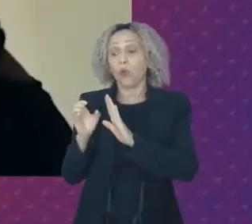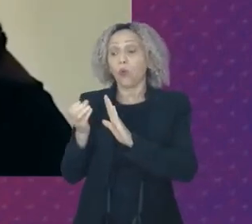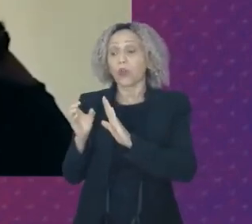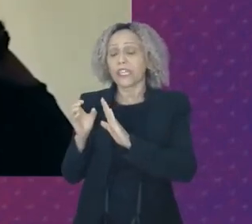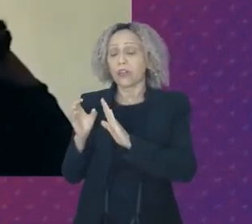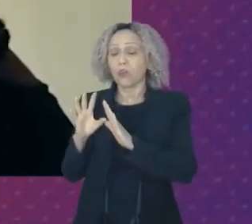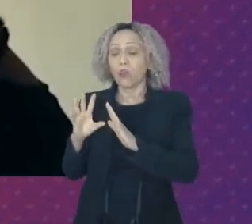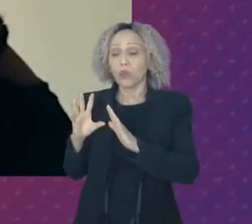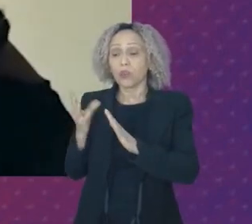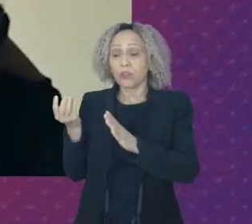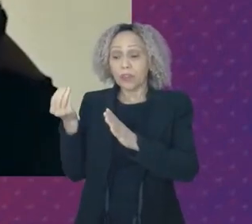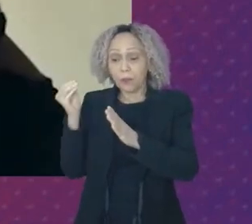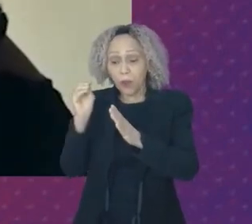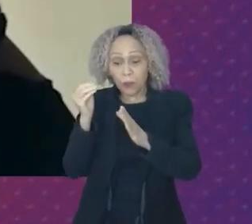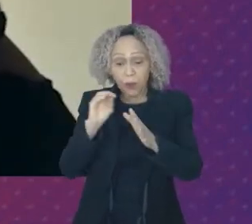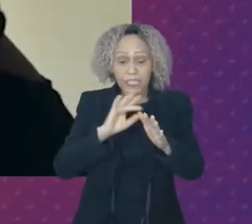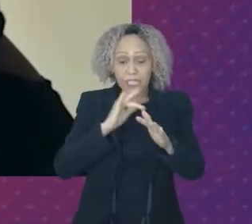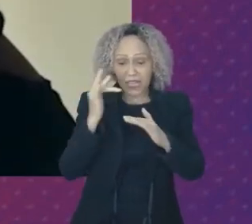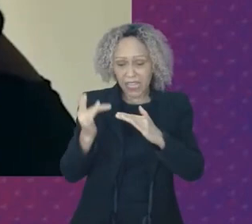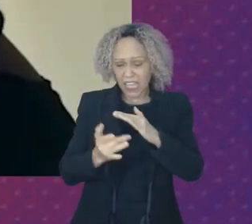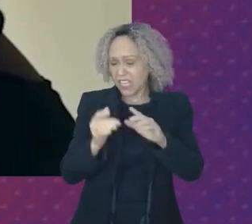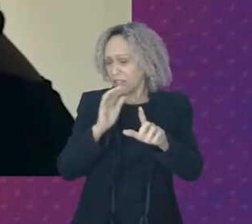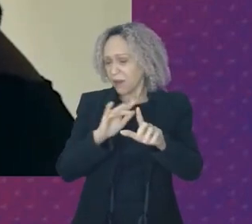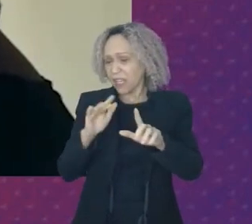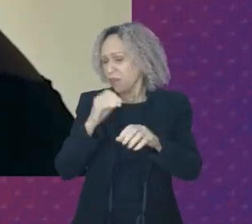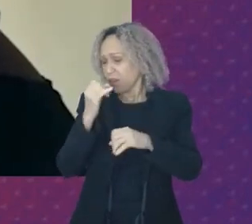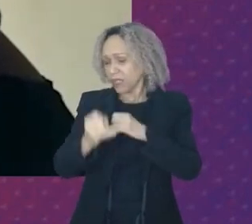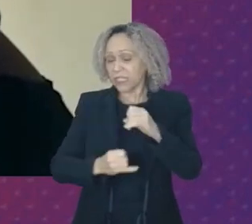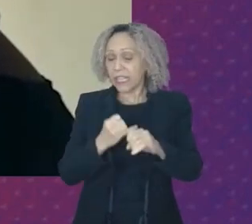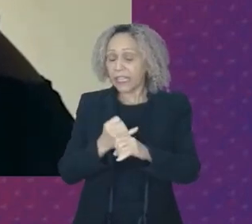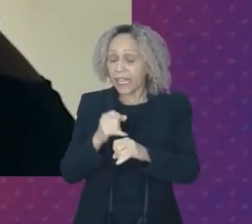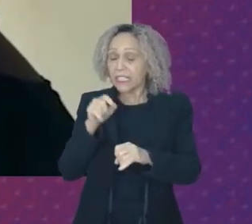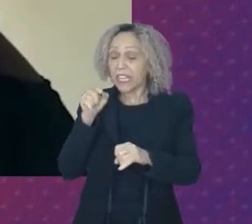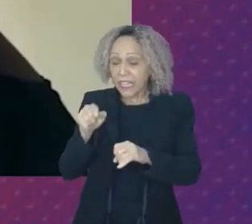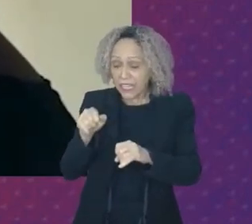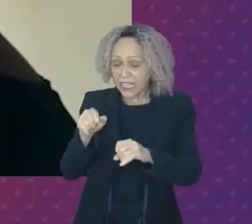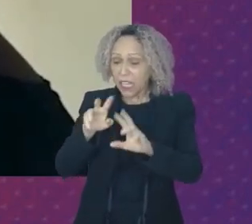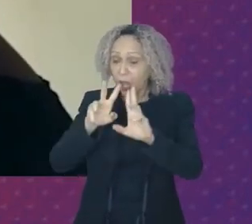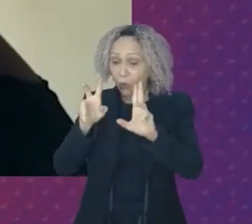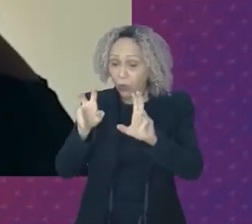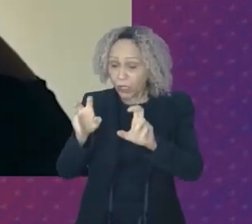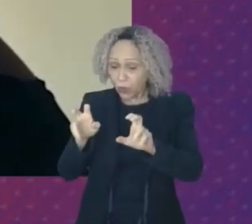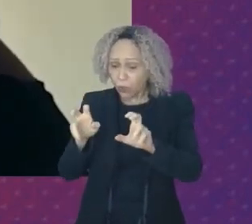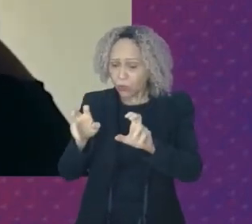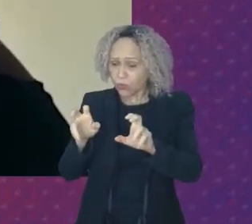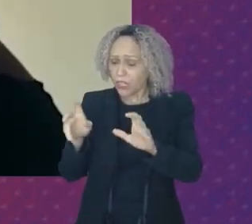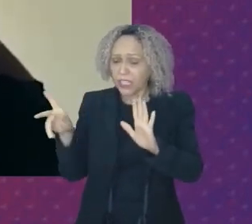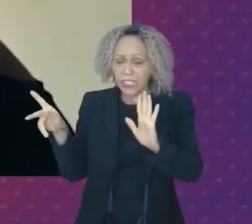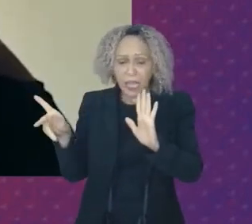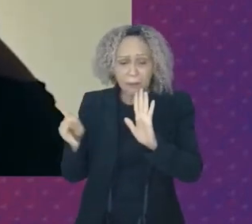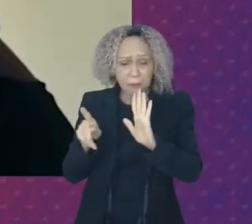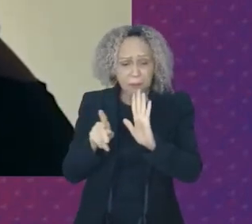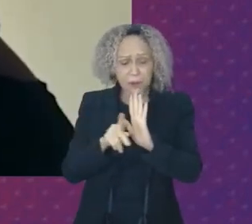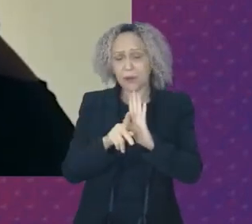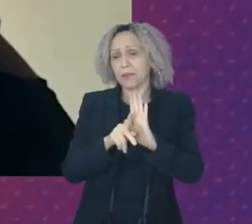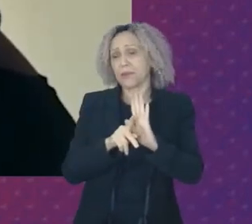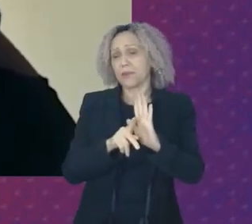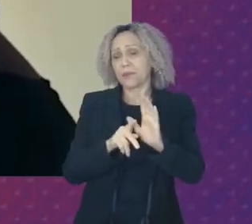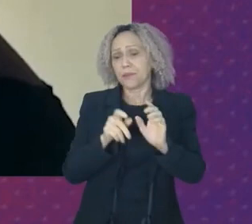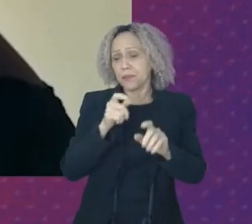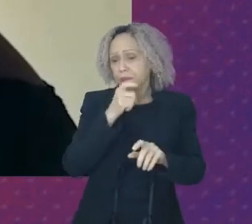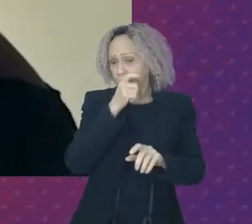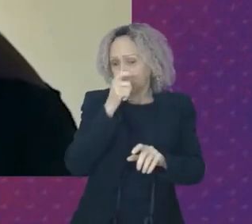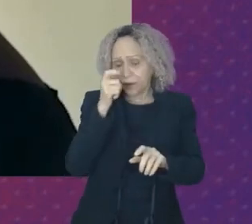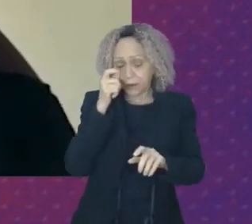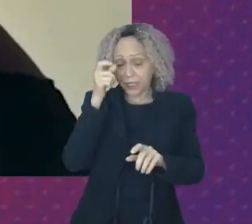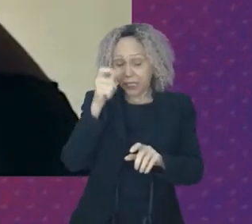toda a nossa sociedade. A gente vive um momento político e social onde vários assuntos são de interesse público.